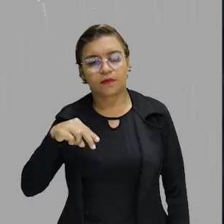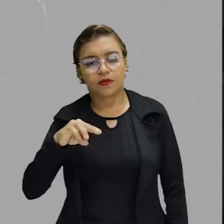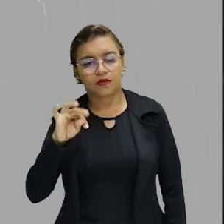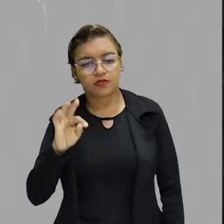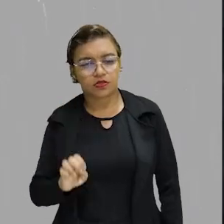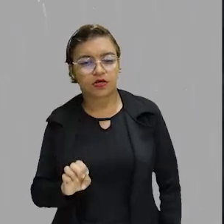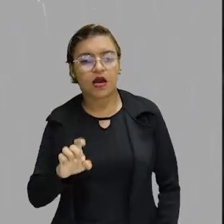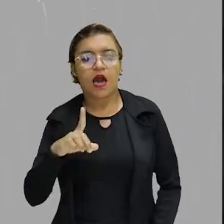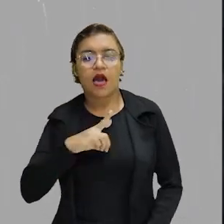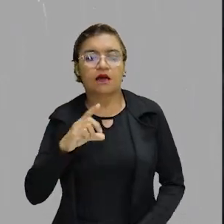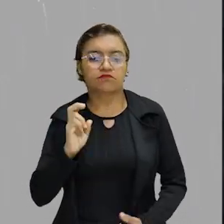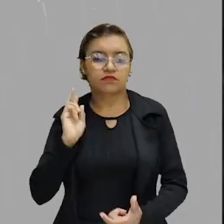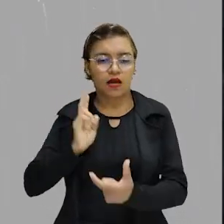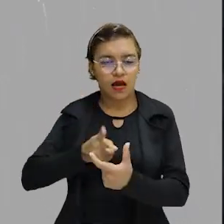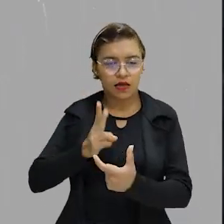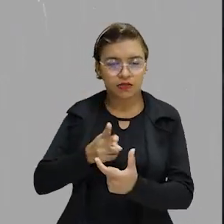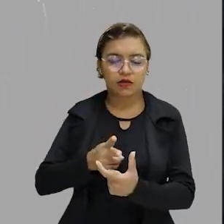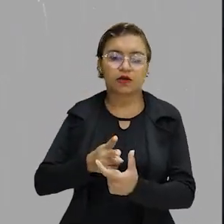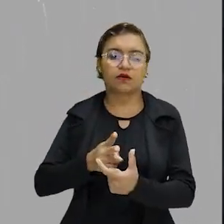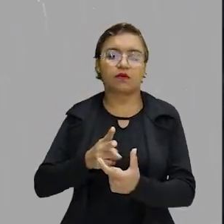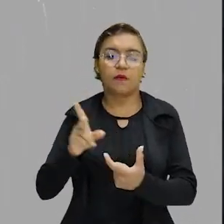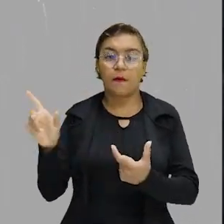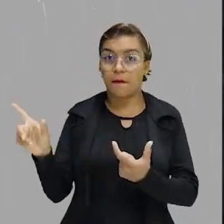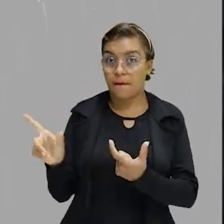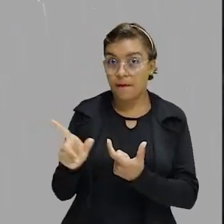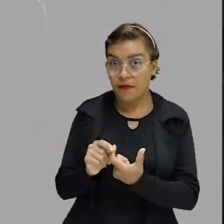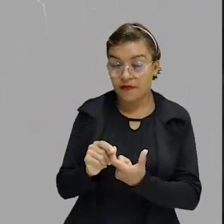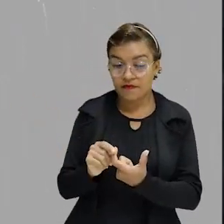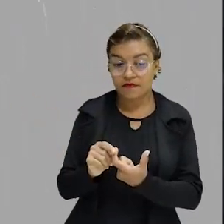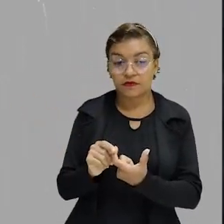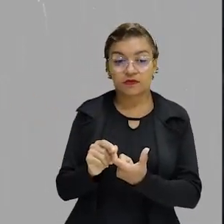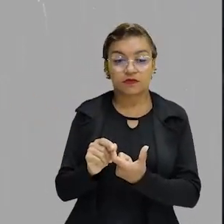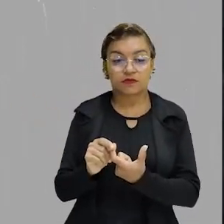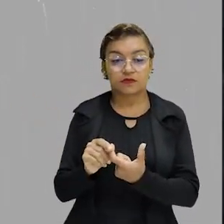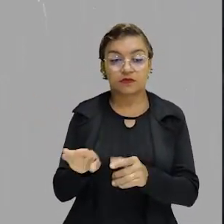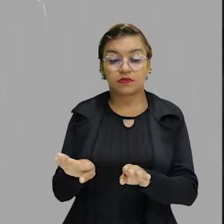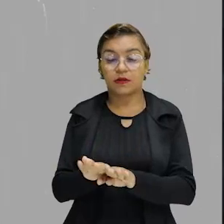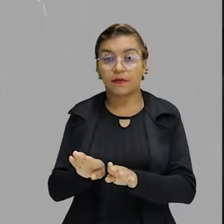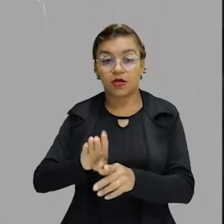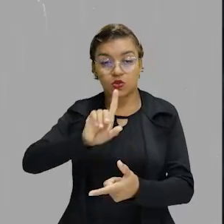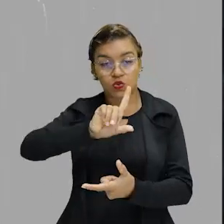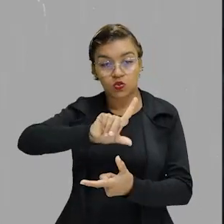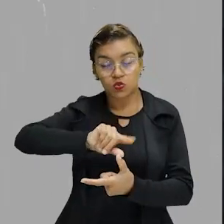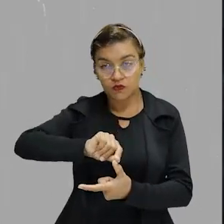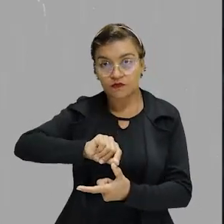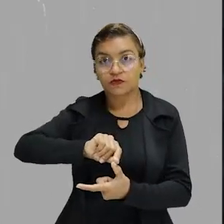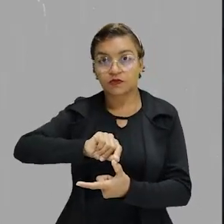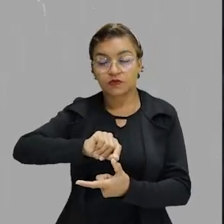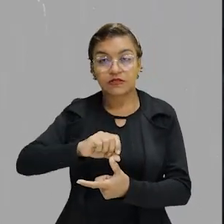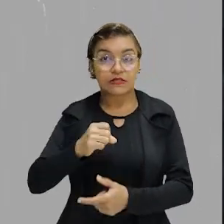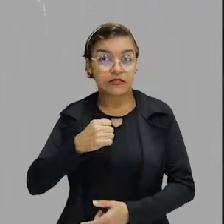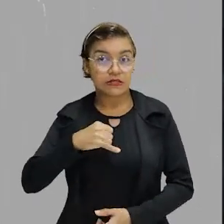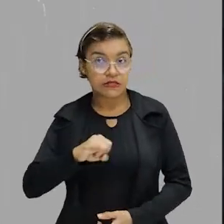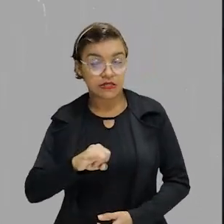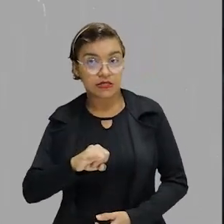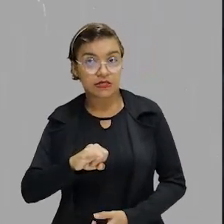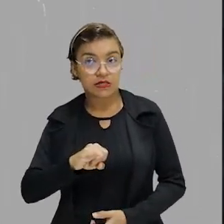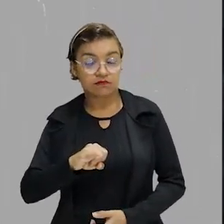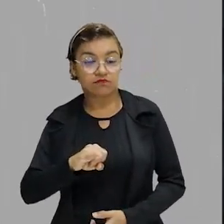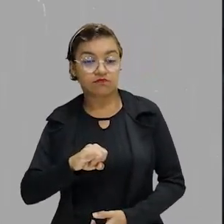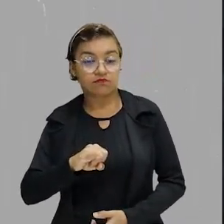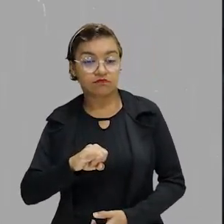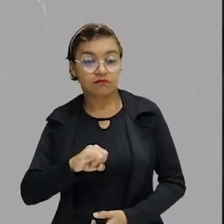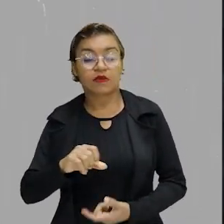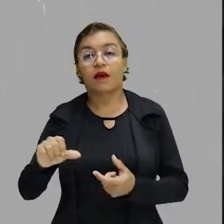o sufixo mente. Vocês vão ver isso lá no processo de formação das palavras. Se a derivação é por derivação prefixal e sufixal ou se é